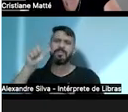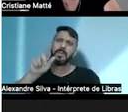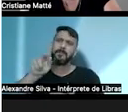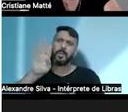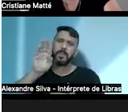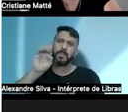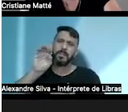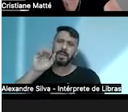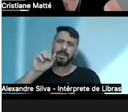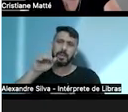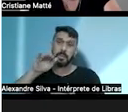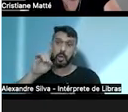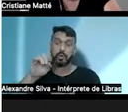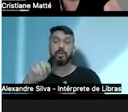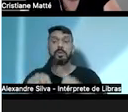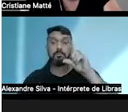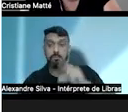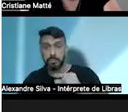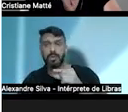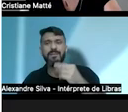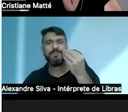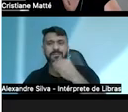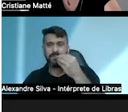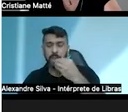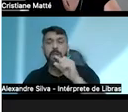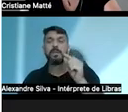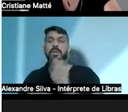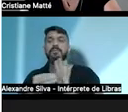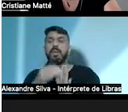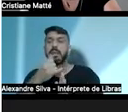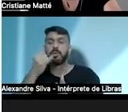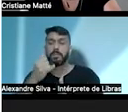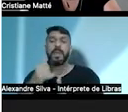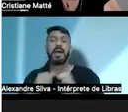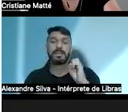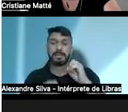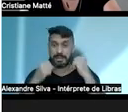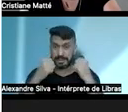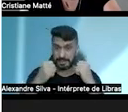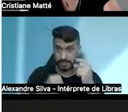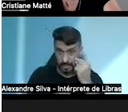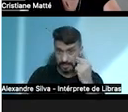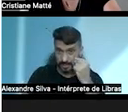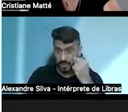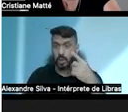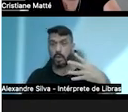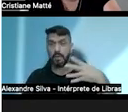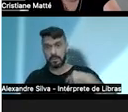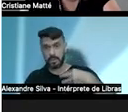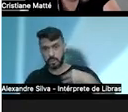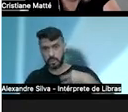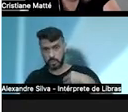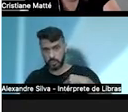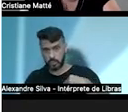observo falha energética e déficit da memória. Quando essas ratinhas fazem exercício e os filhotes recebem